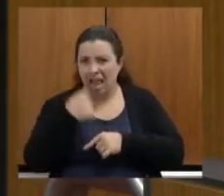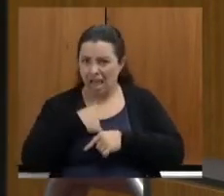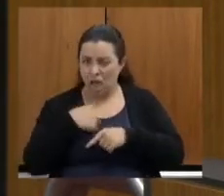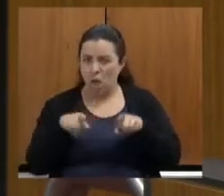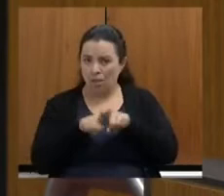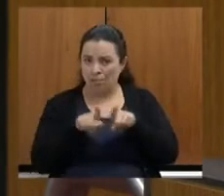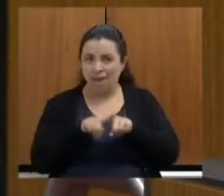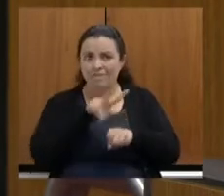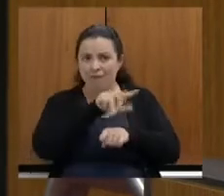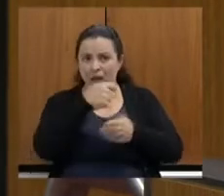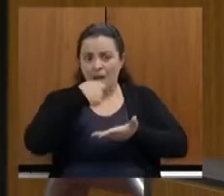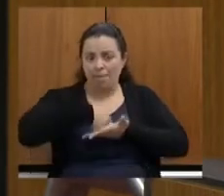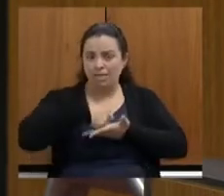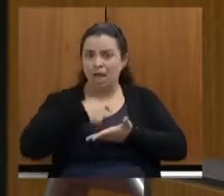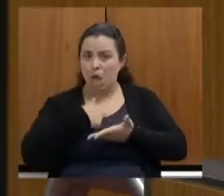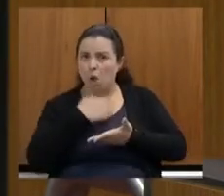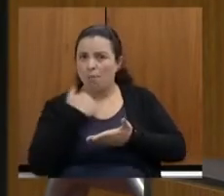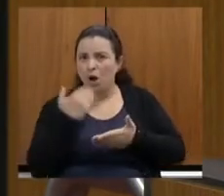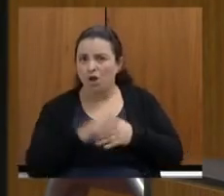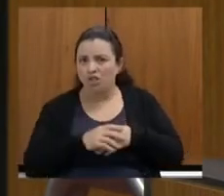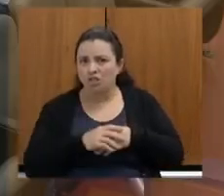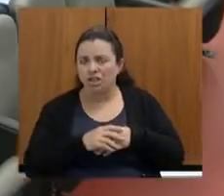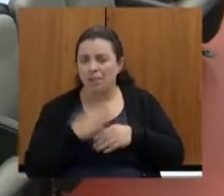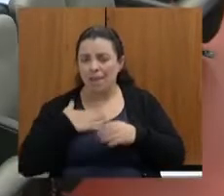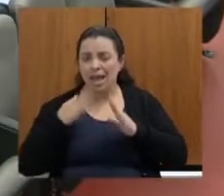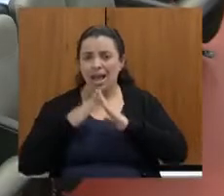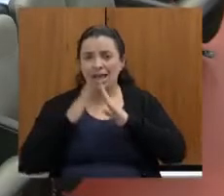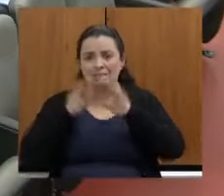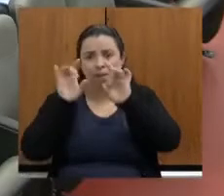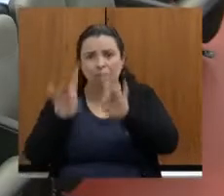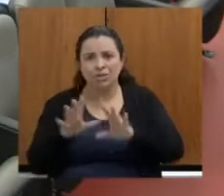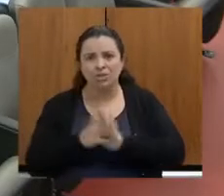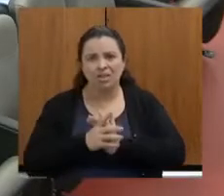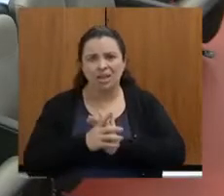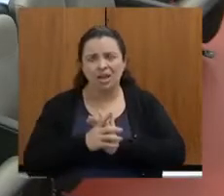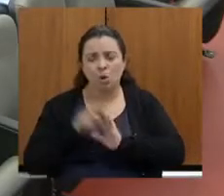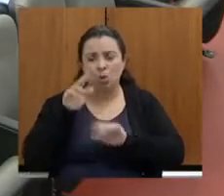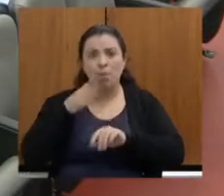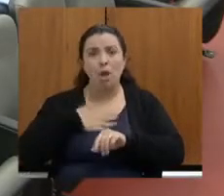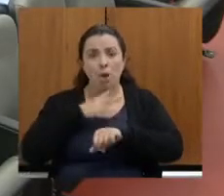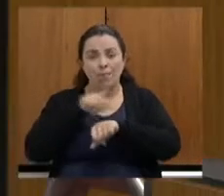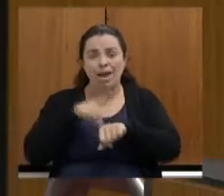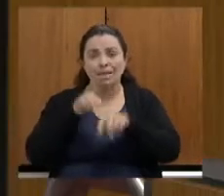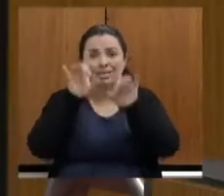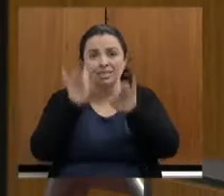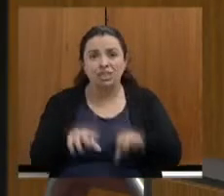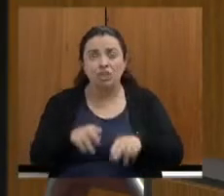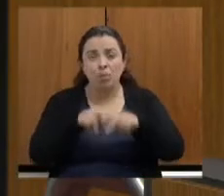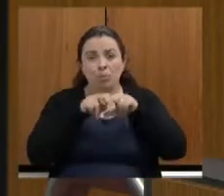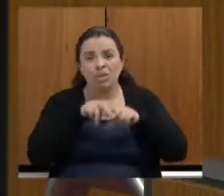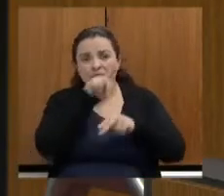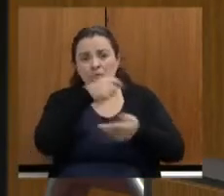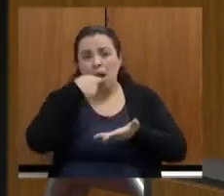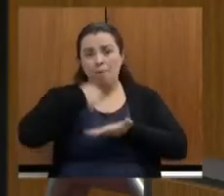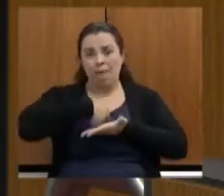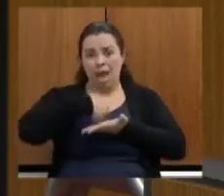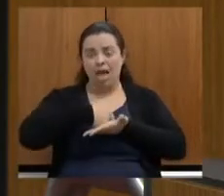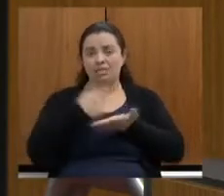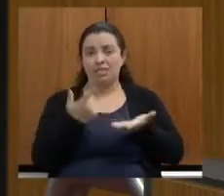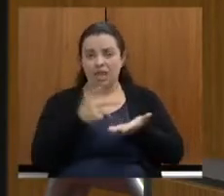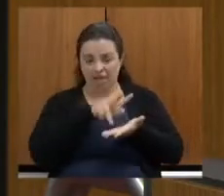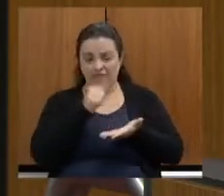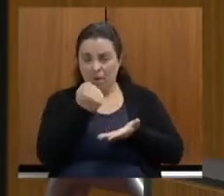próximos que vão ter que abandonar as nossas casas nossa família o nosso país por causa de uma ameaça